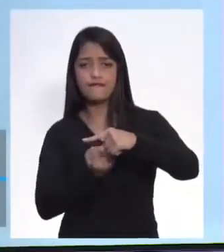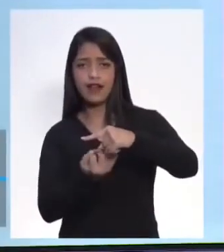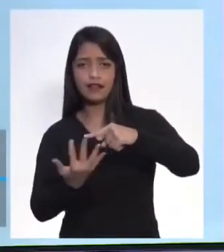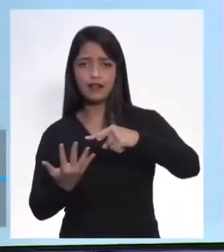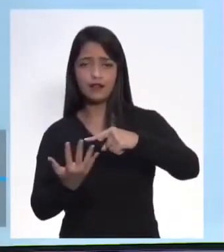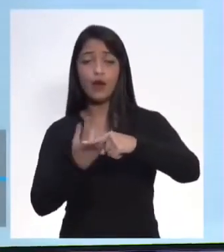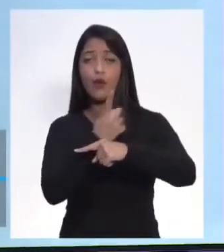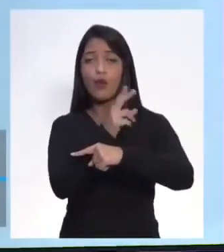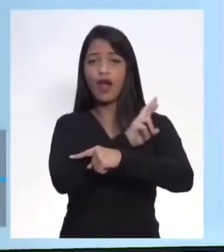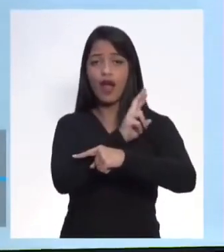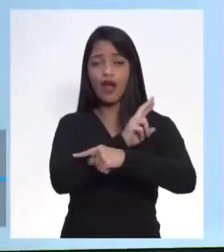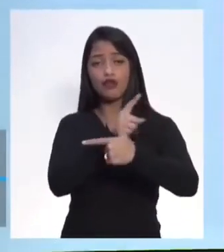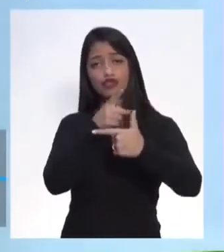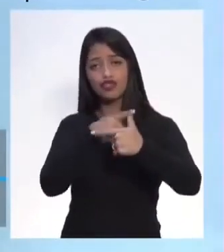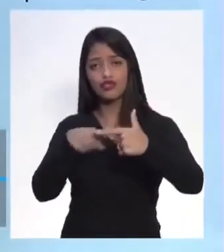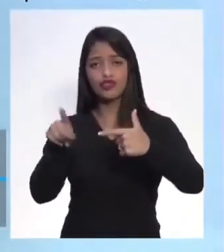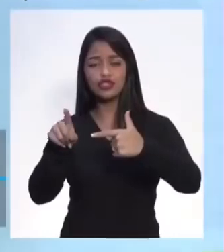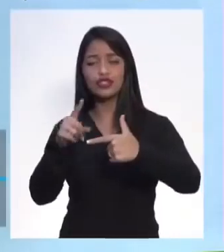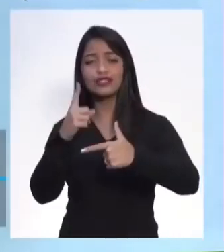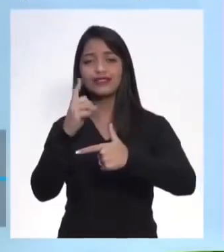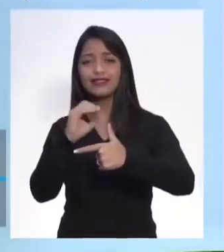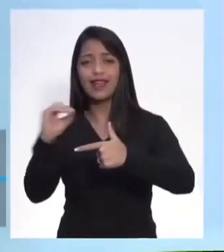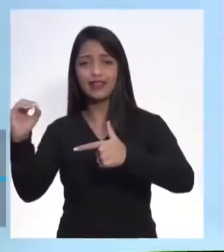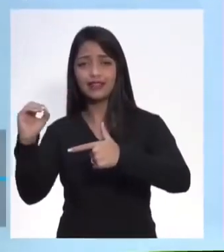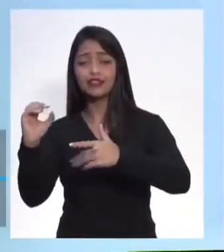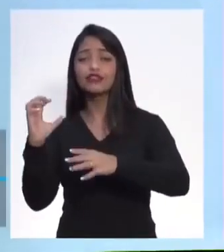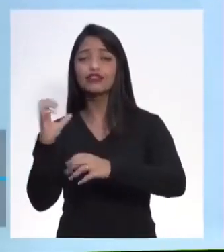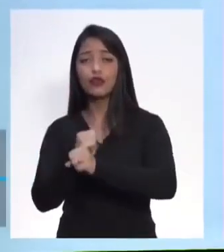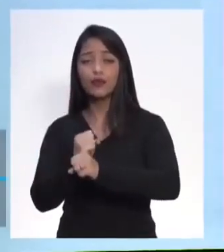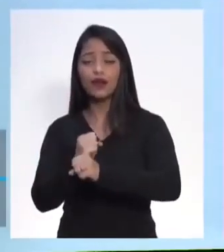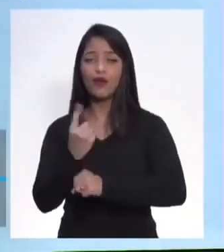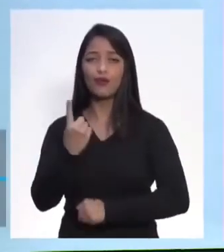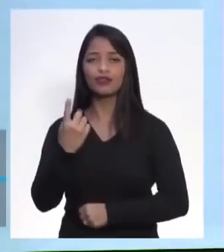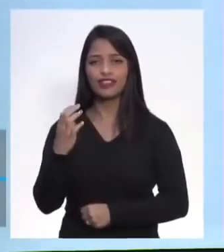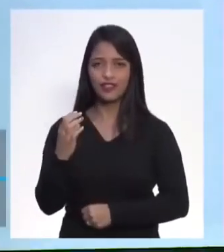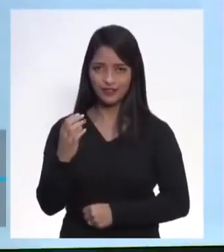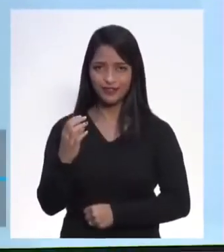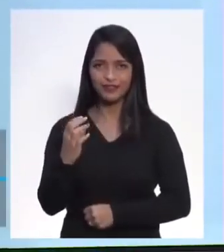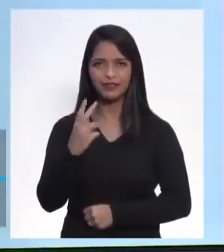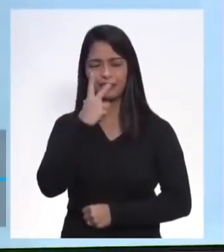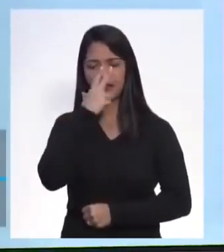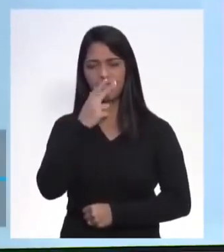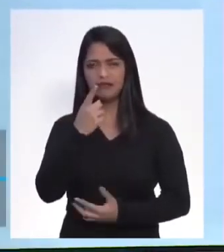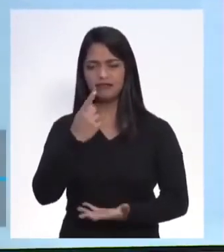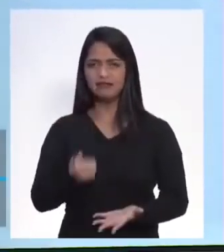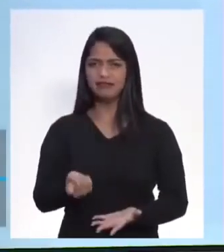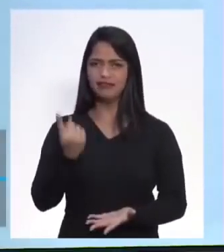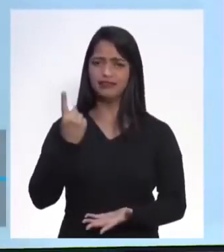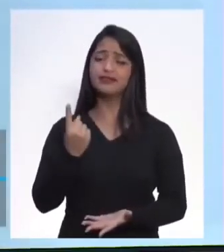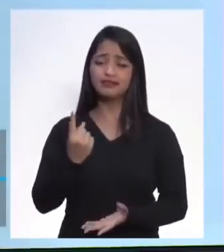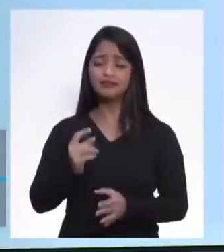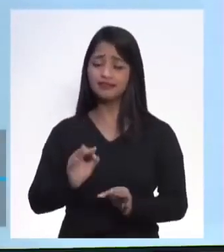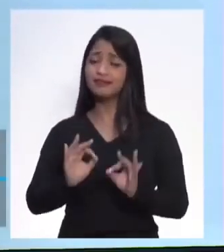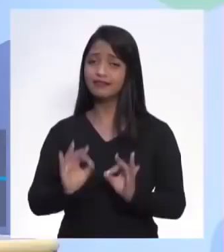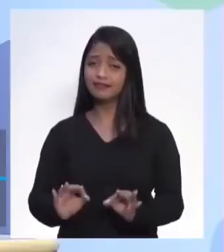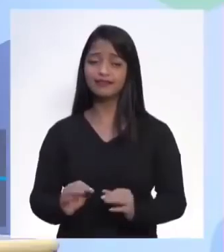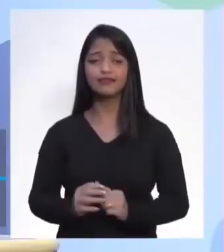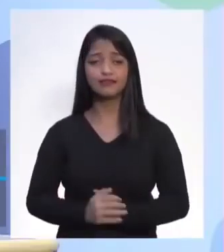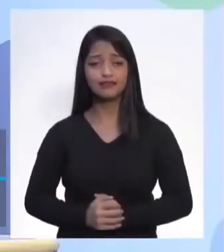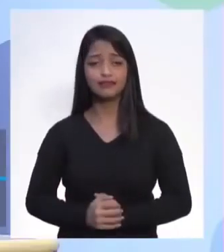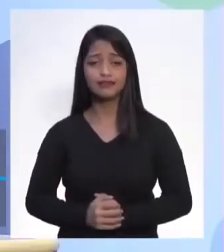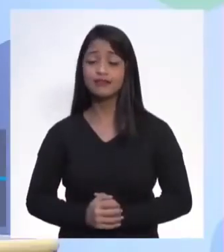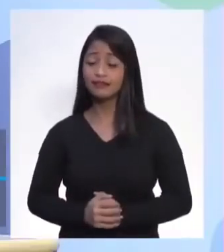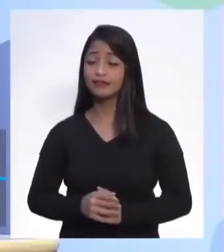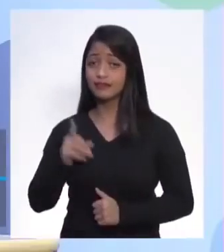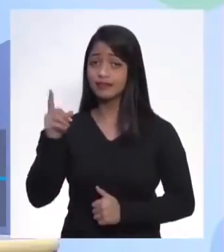você vai pegar R$1 e dividir em 100 partes, né? Parece até meio absurdo, né? Mas é isso mesmo. E você falando